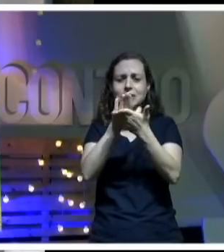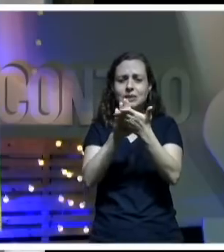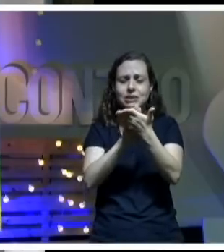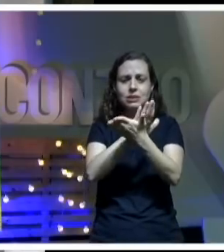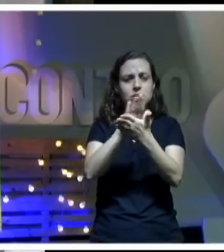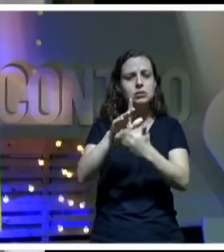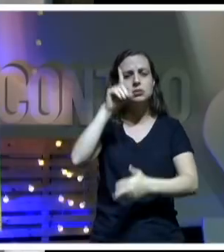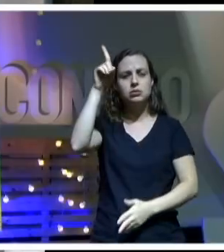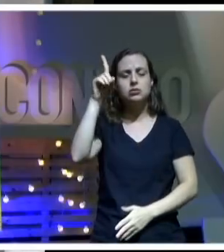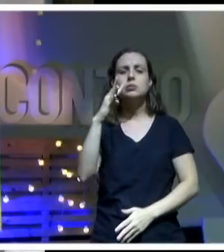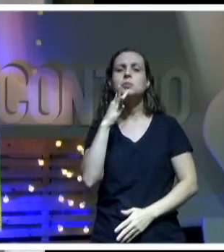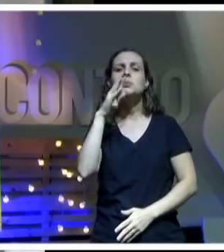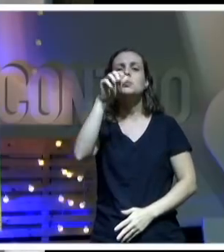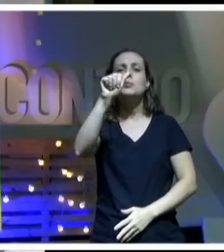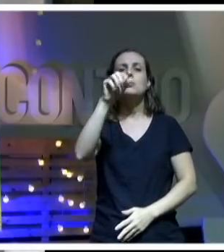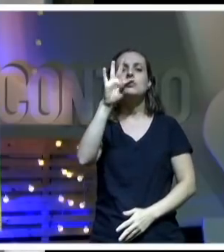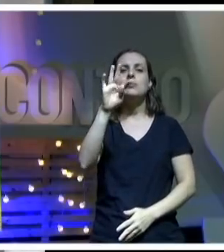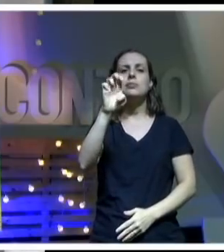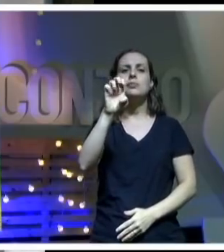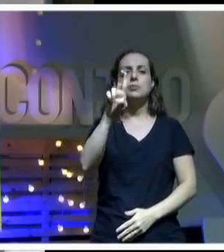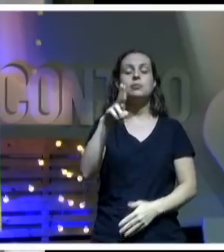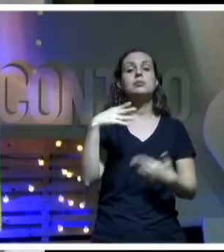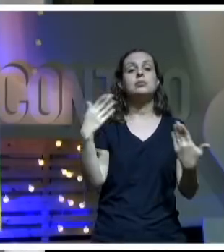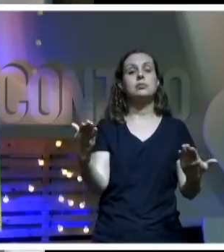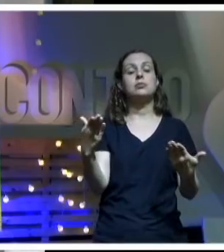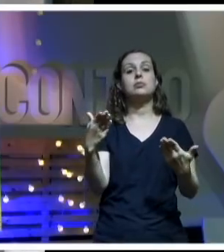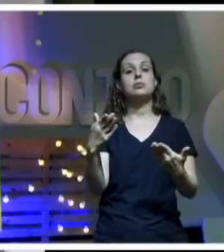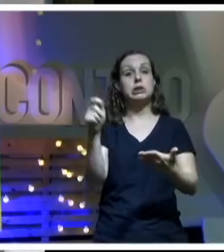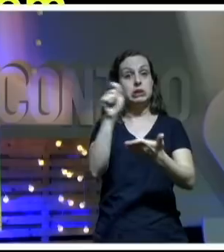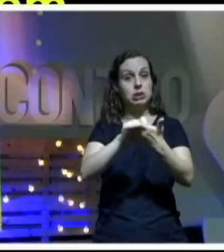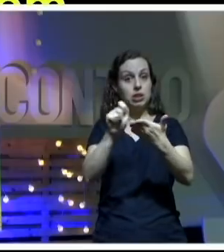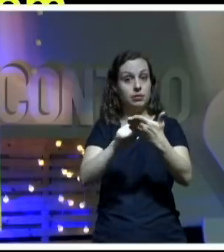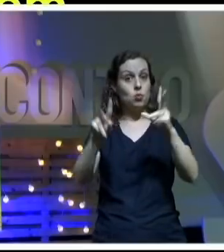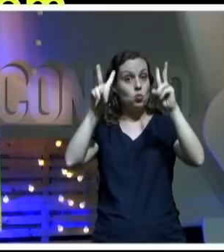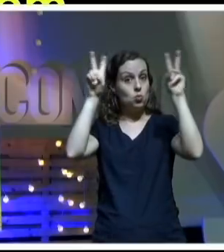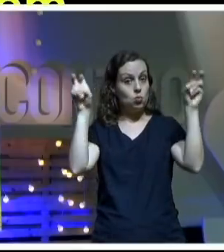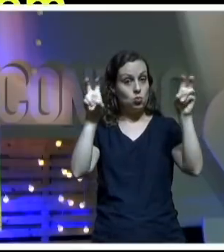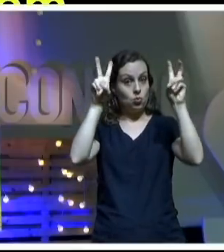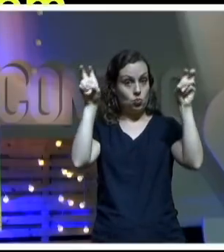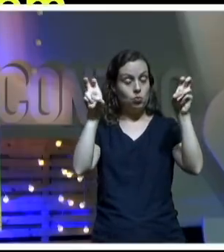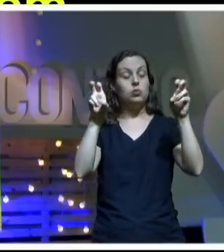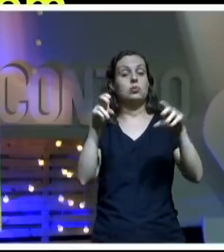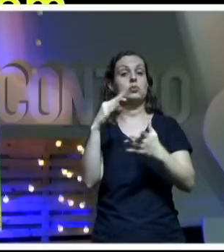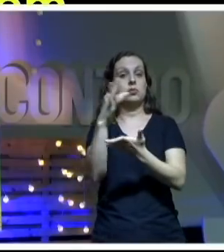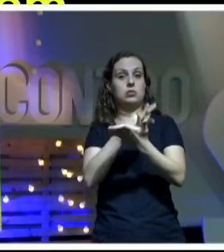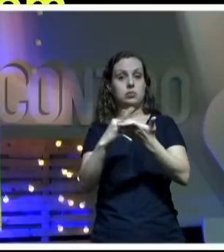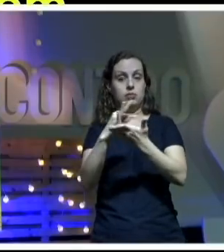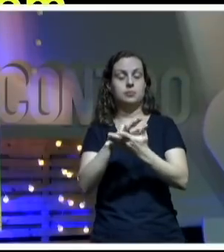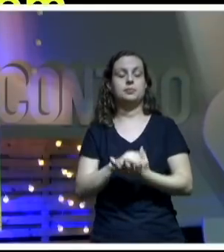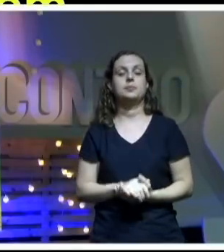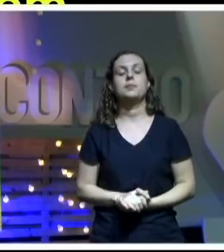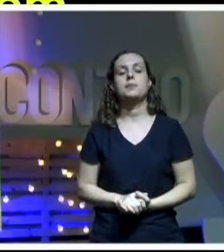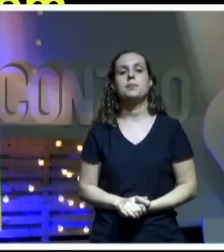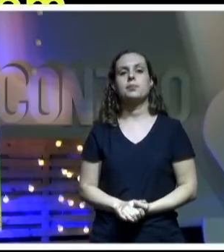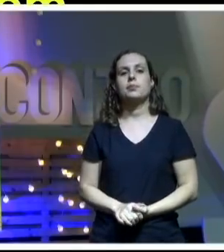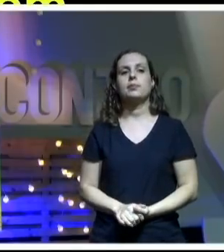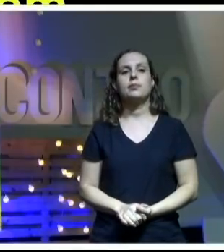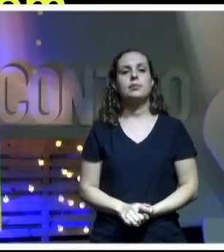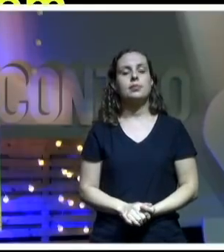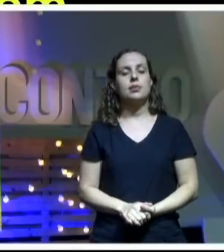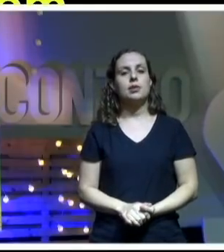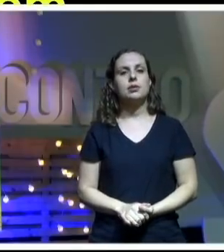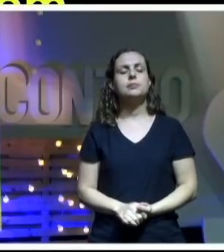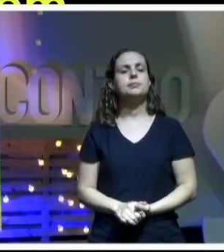para o jornal the independent sobre os teólogos olha o que ele disse a teologia o que a tecnologia já